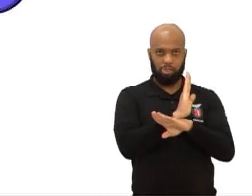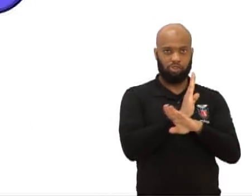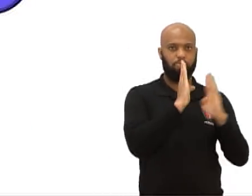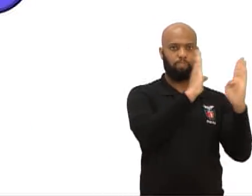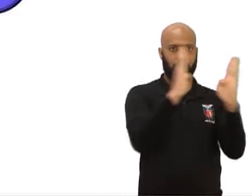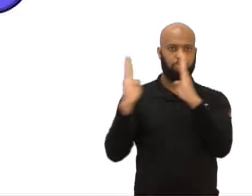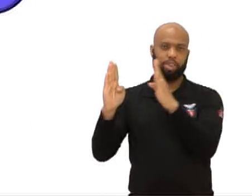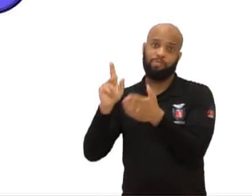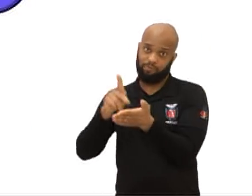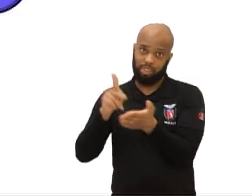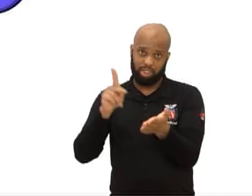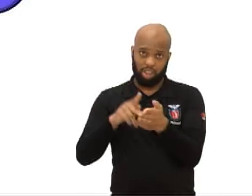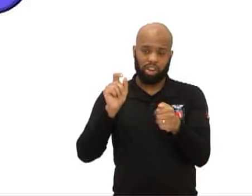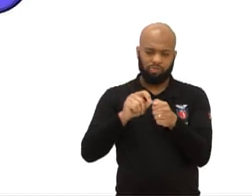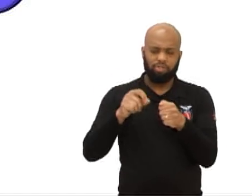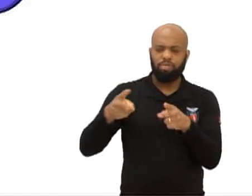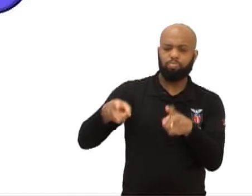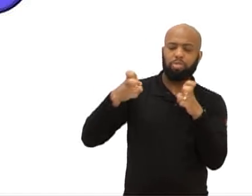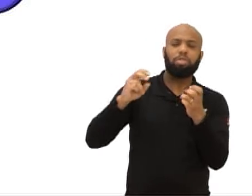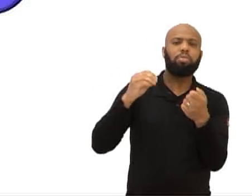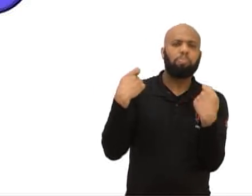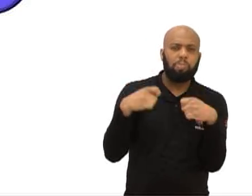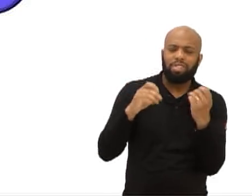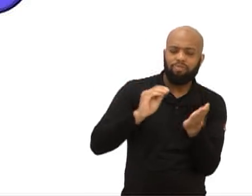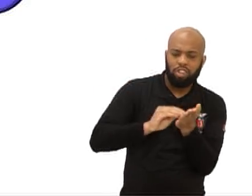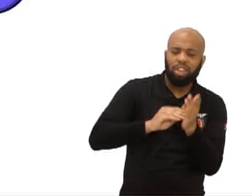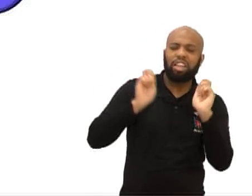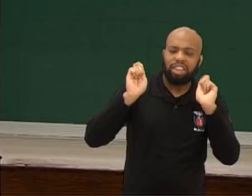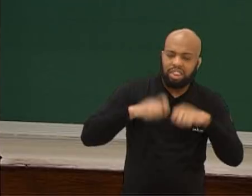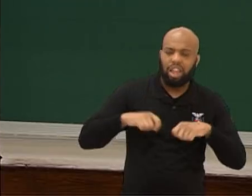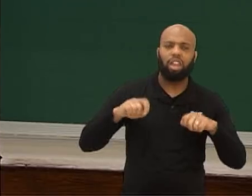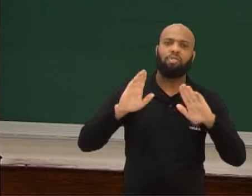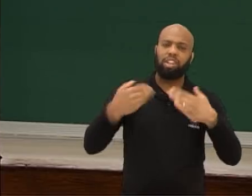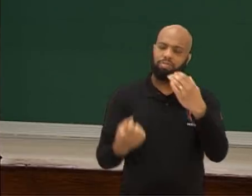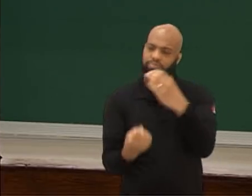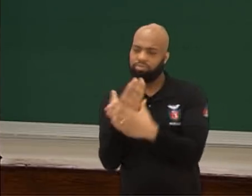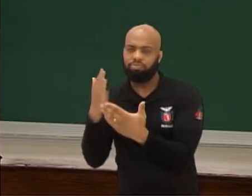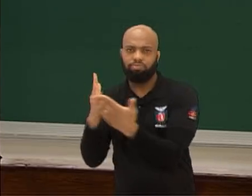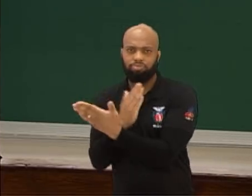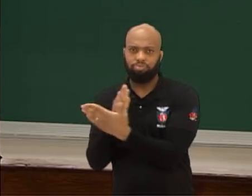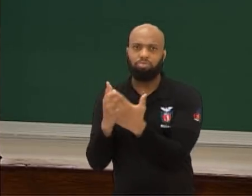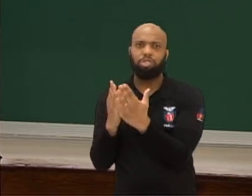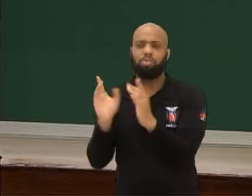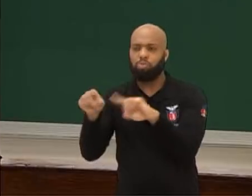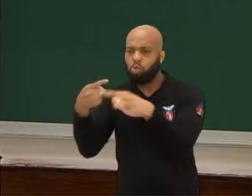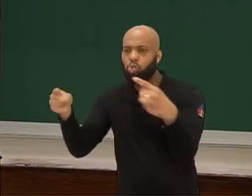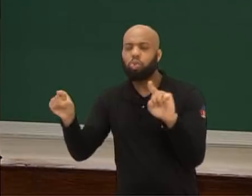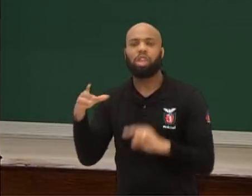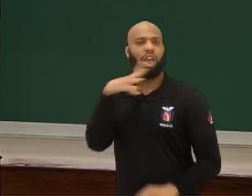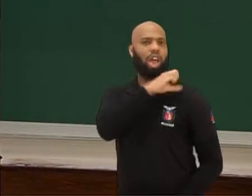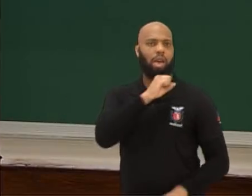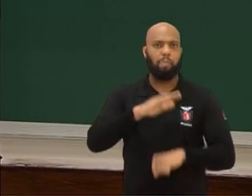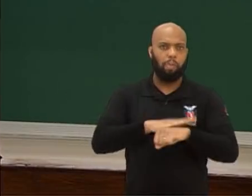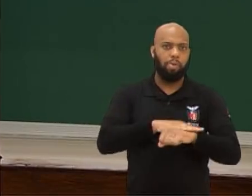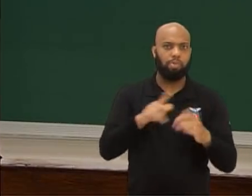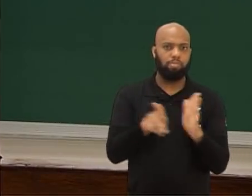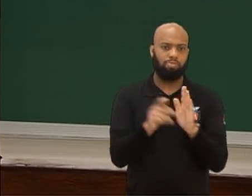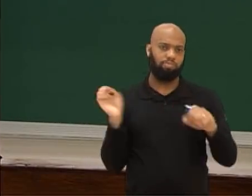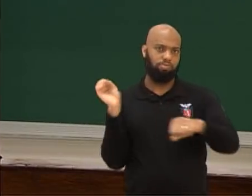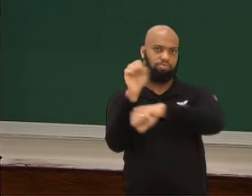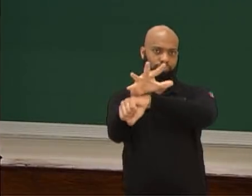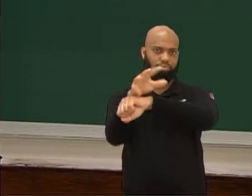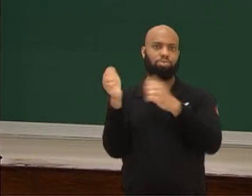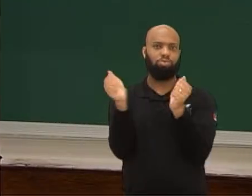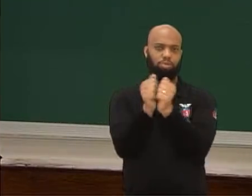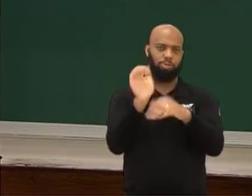que realmente foi feito isso. Eles perceberam que poderiam ter essas coletâneas para se organizar de forma mais rápida no momento da projeção do